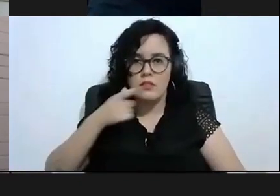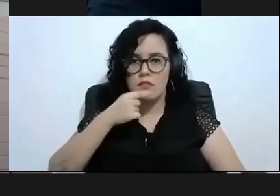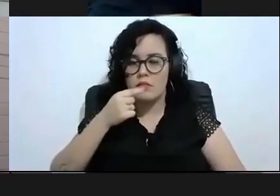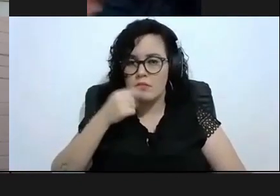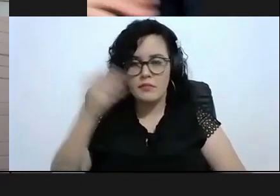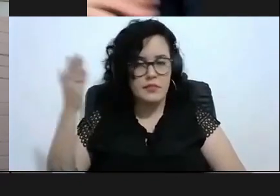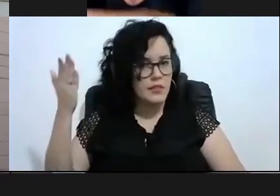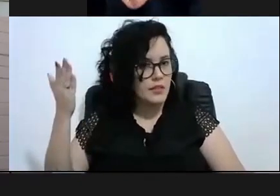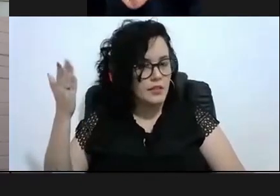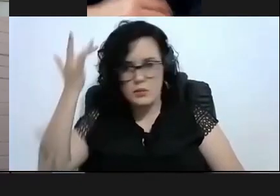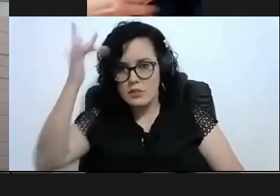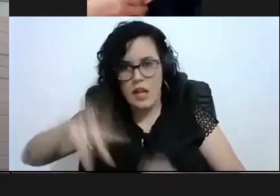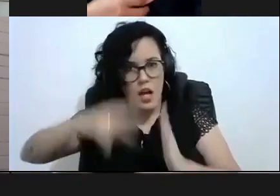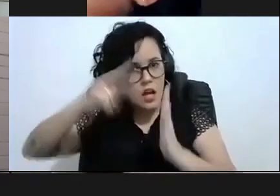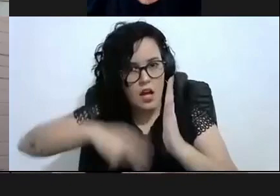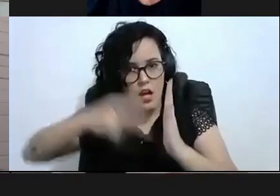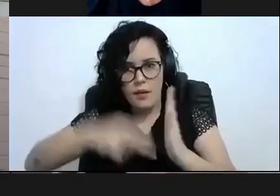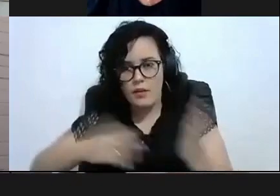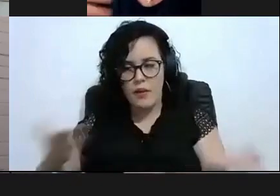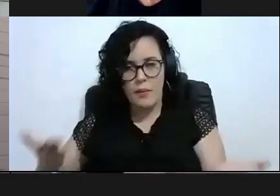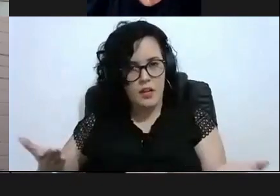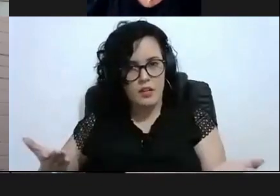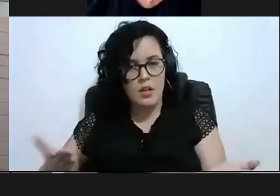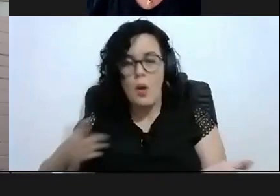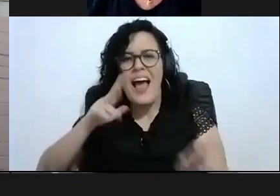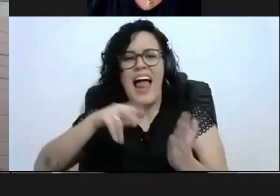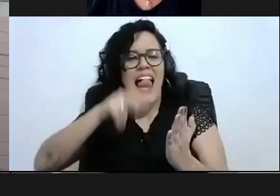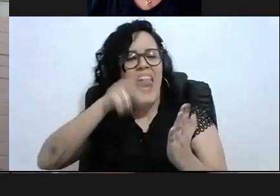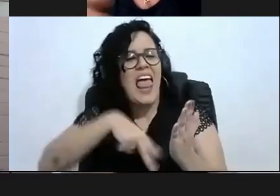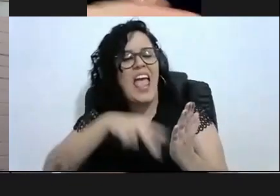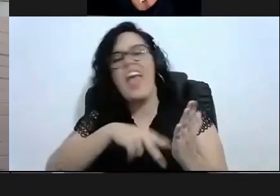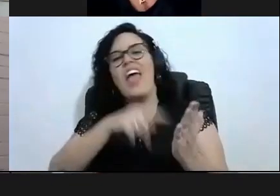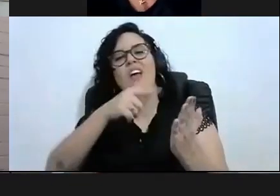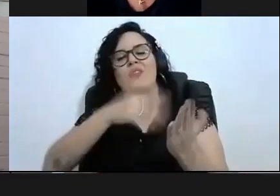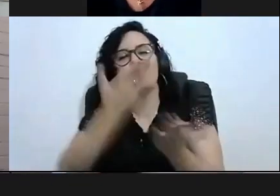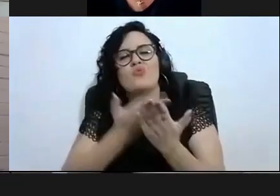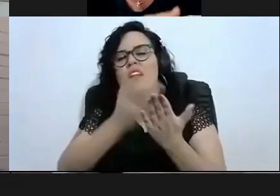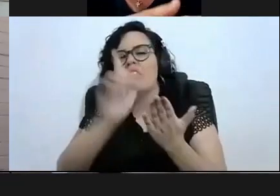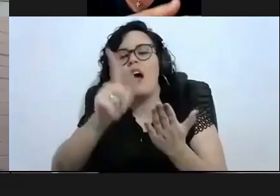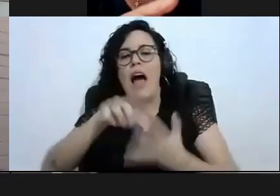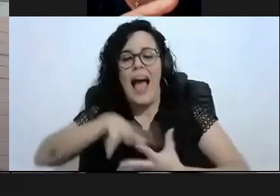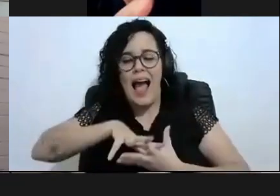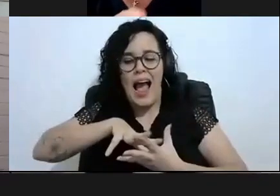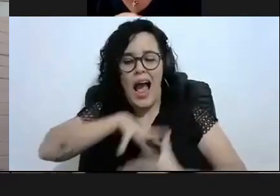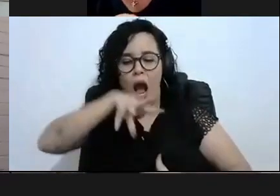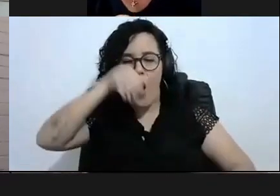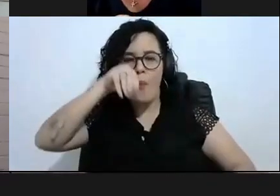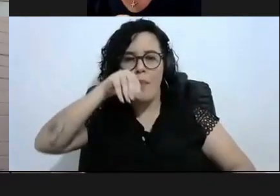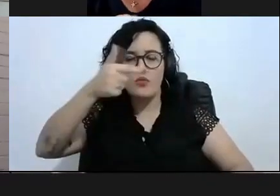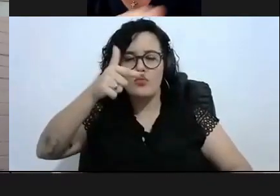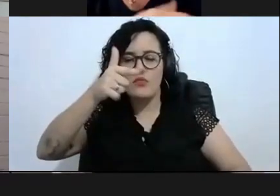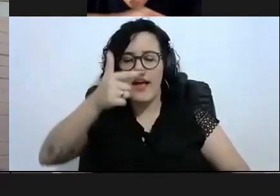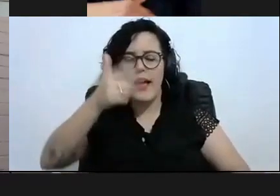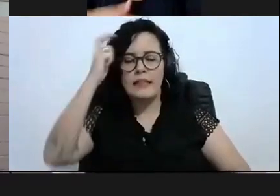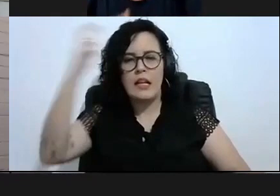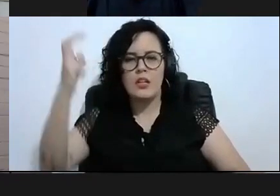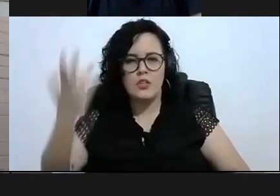analfabeto de alma, né? Alma analfabeta. Acho que ele nunca leu um livro na vida